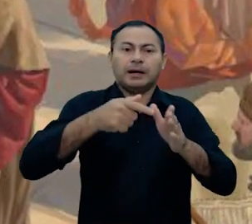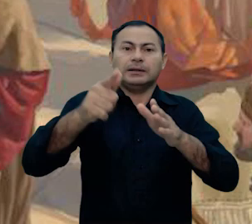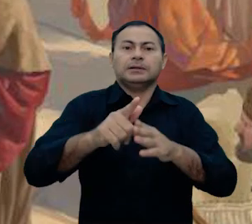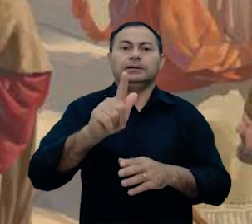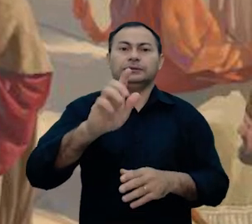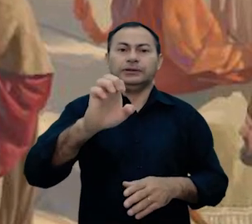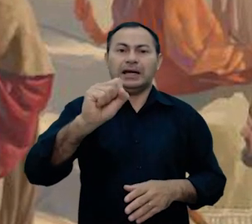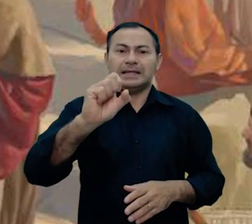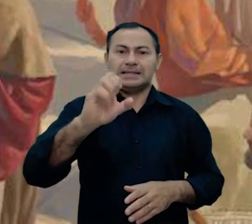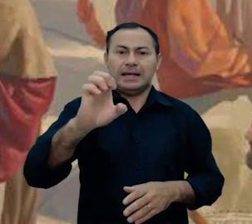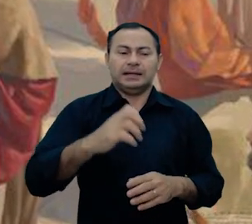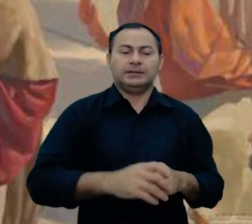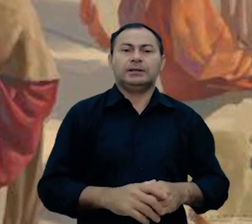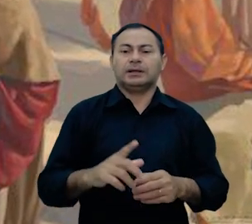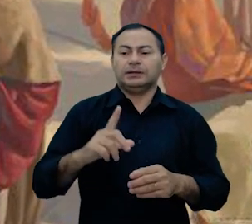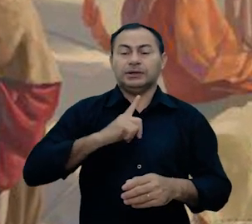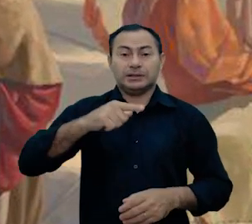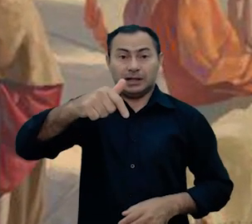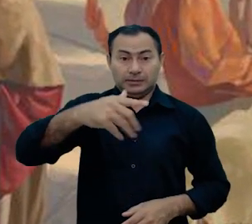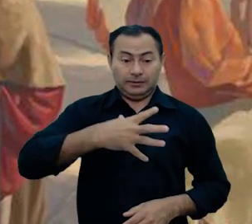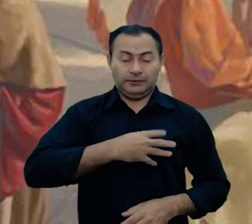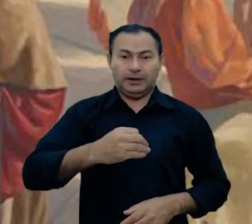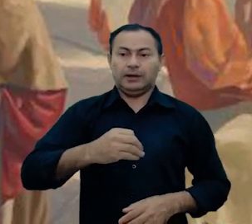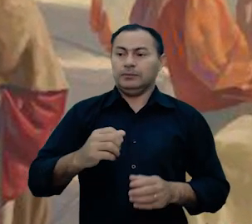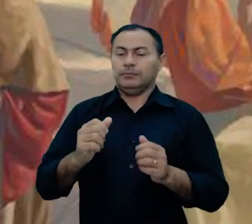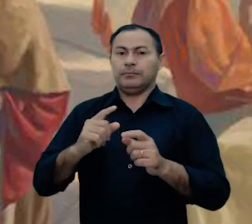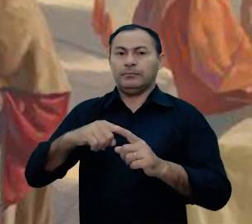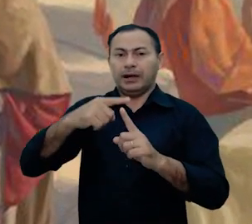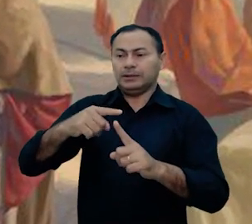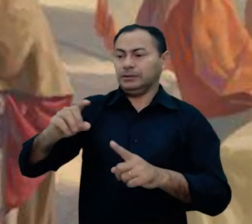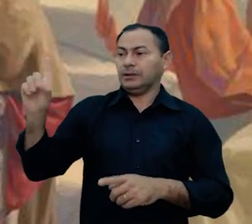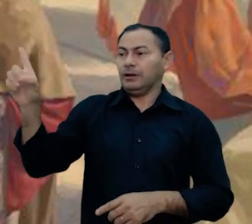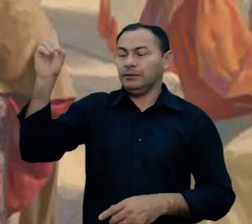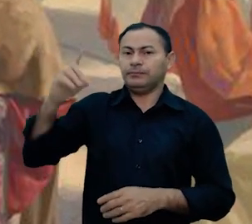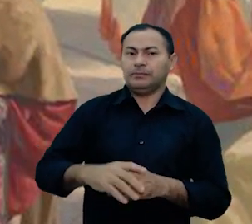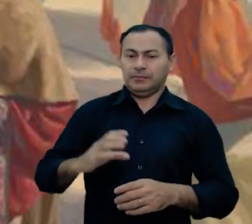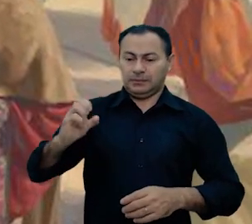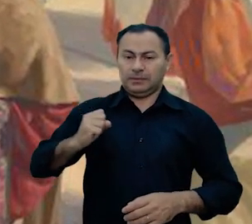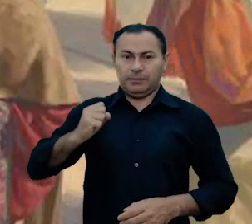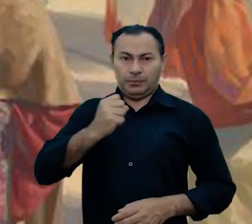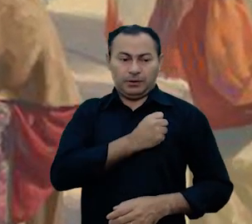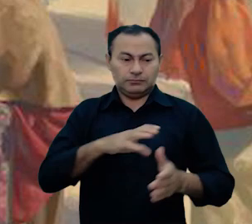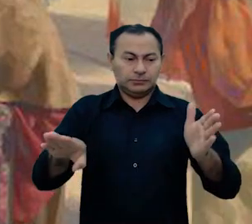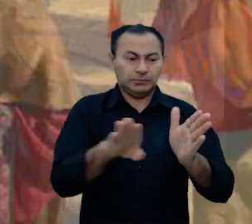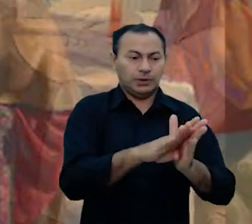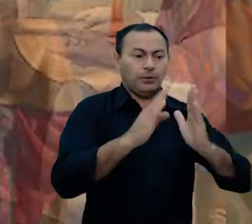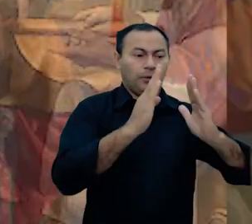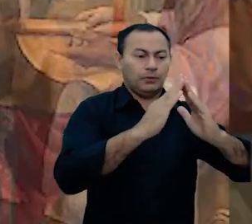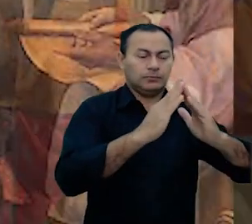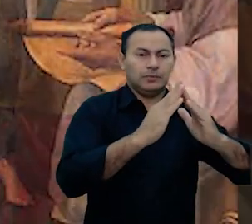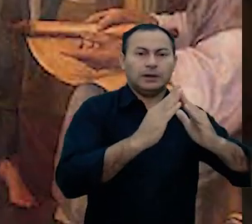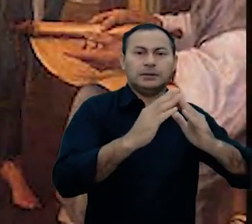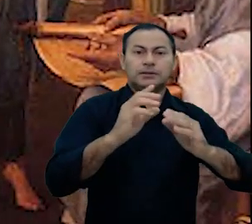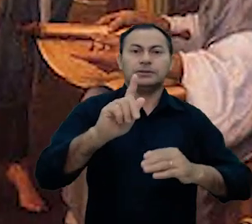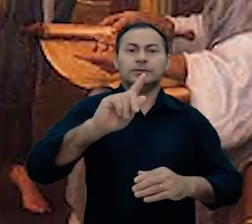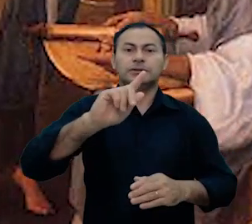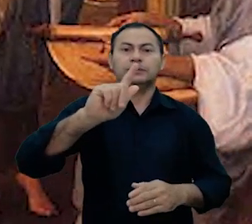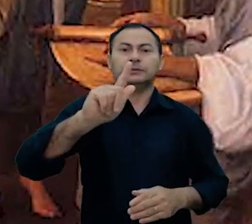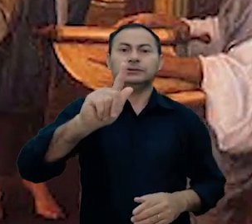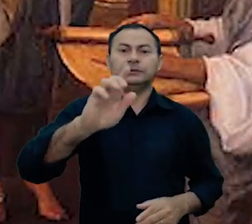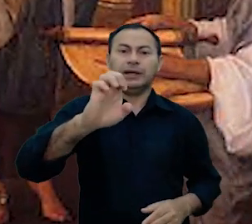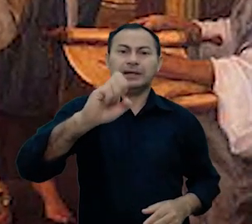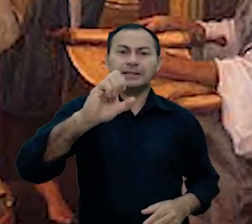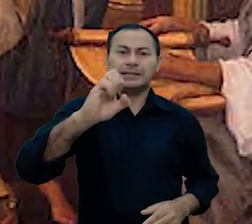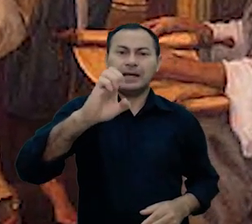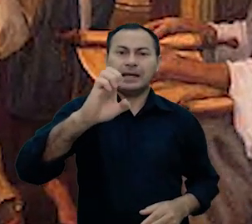e que tinha 7 filhos além de Davi. Quando Samuel chegou na casa de Jessé, não sabia qual dos seus filhos seria ungido